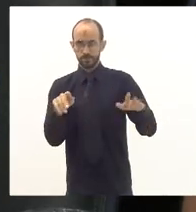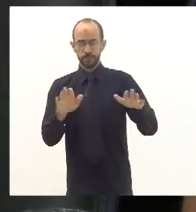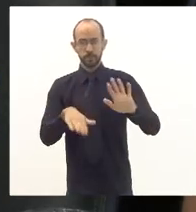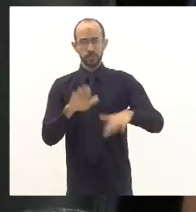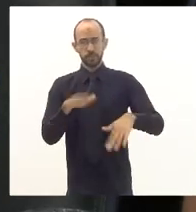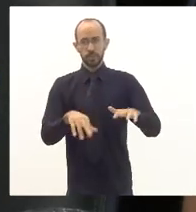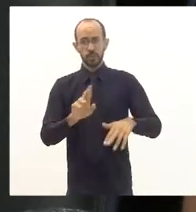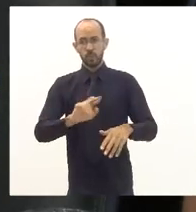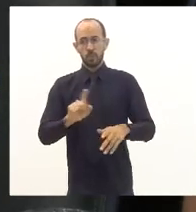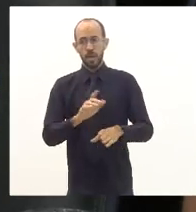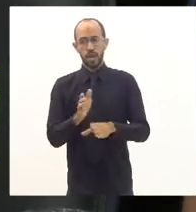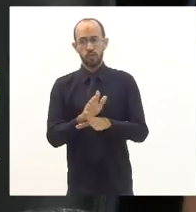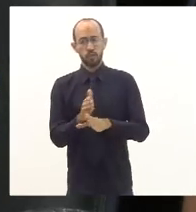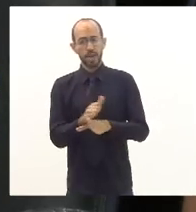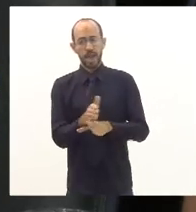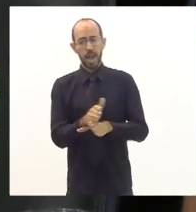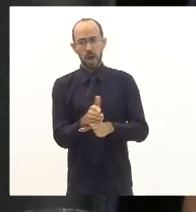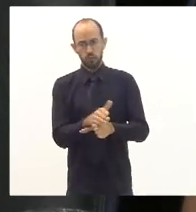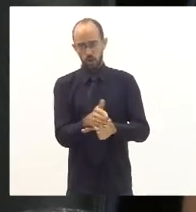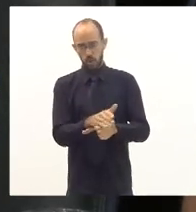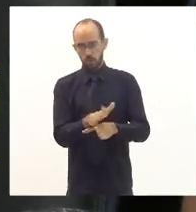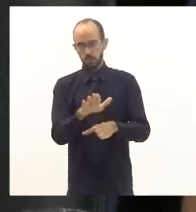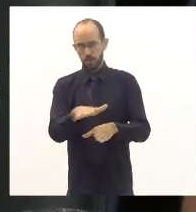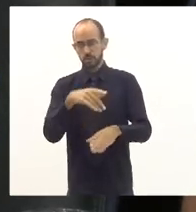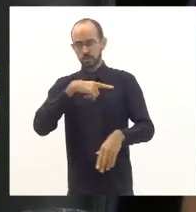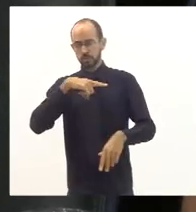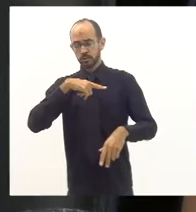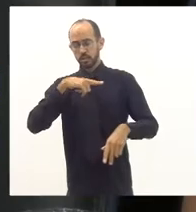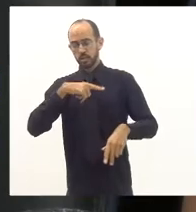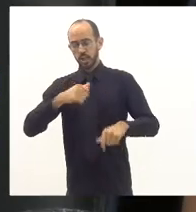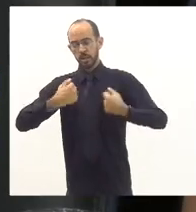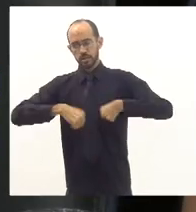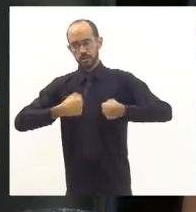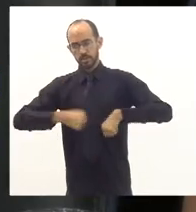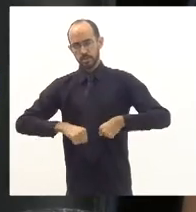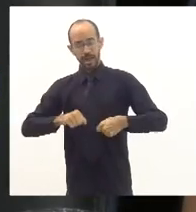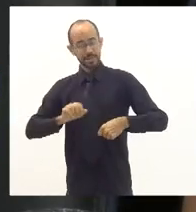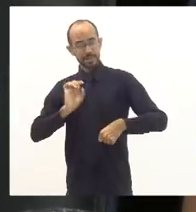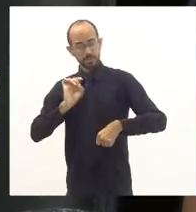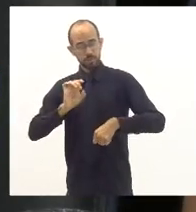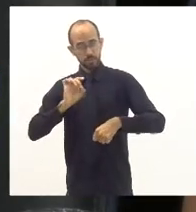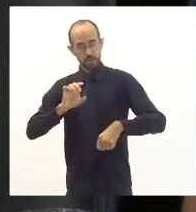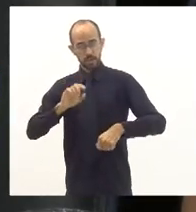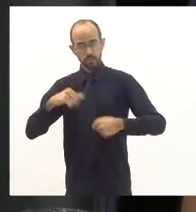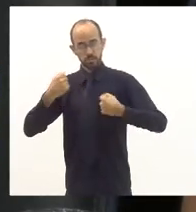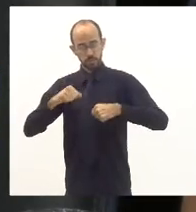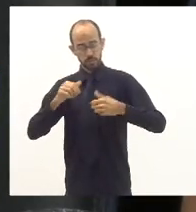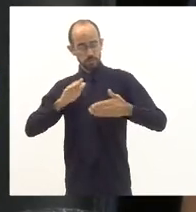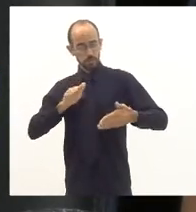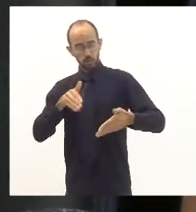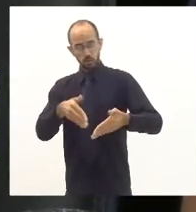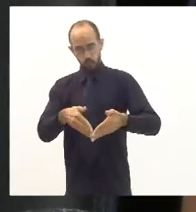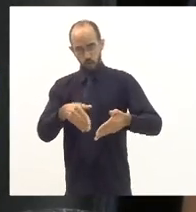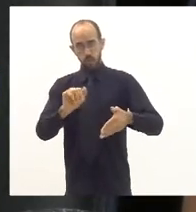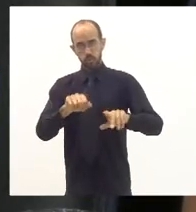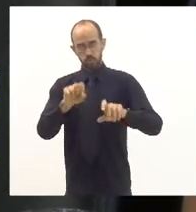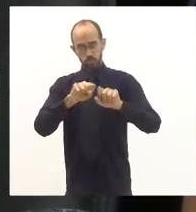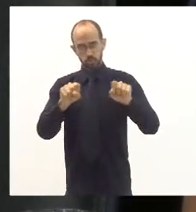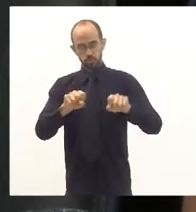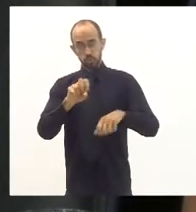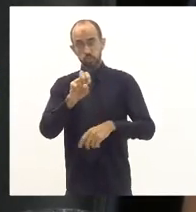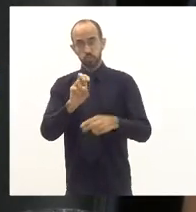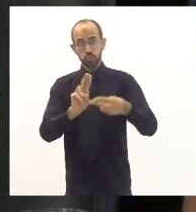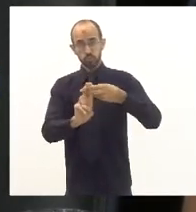uma população que tem necessidades específicas e que precisam ser visibilizadas pelo Sistema Único de Saúde. Essa é a